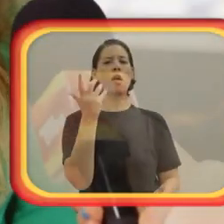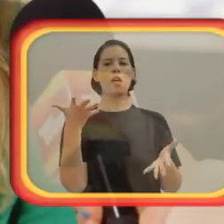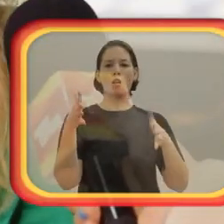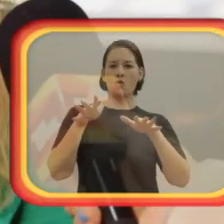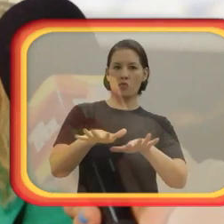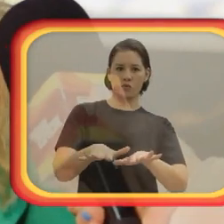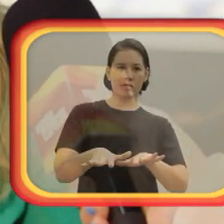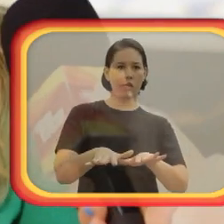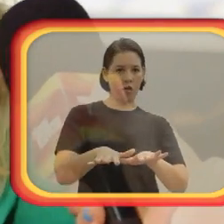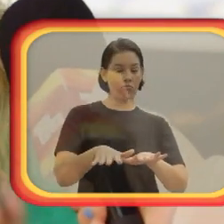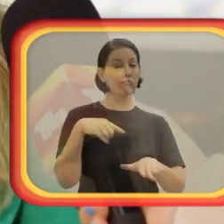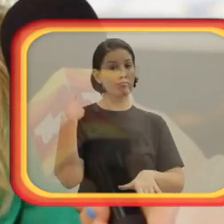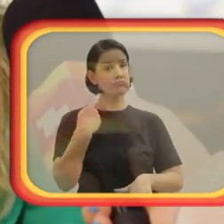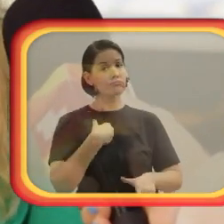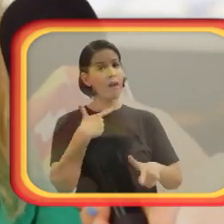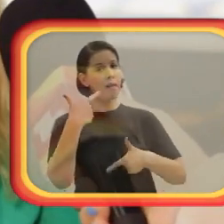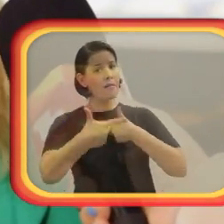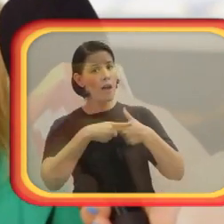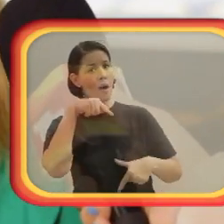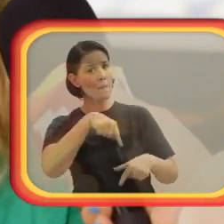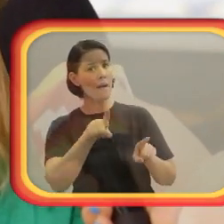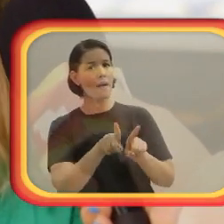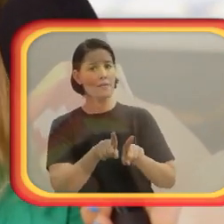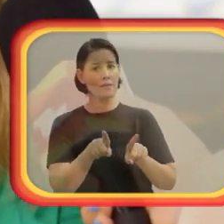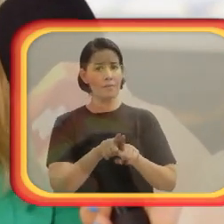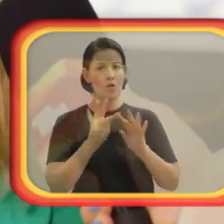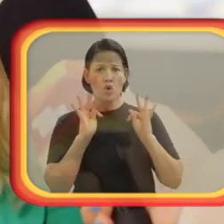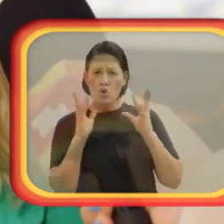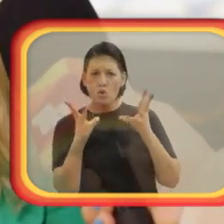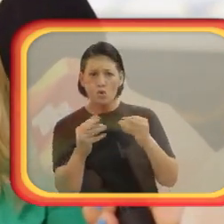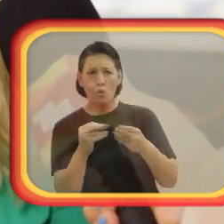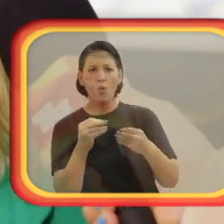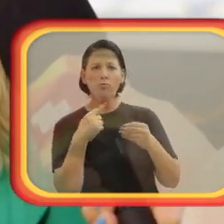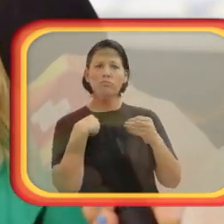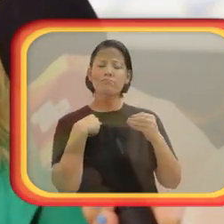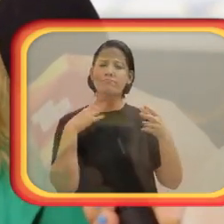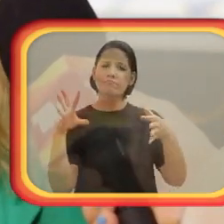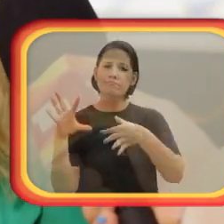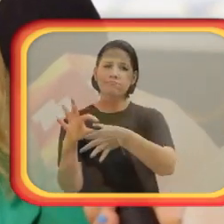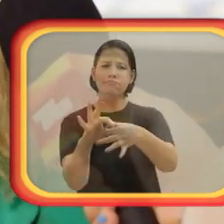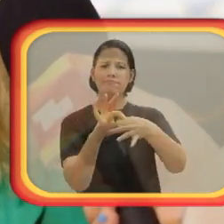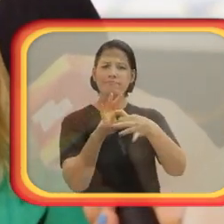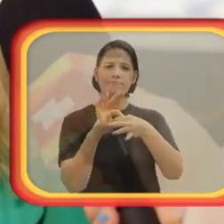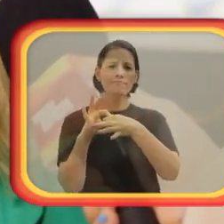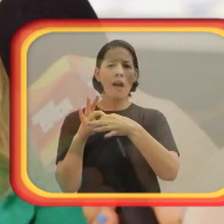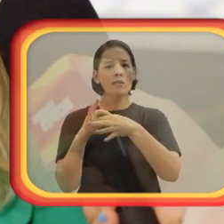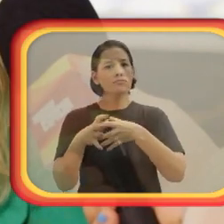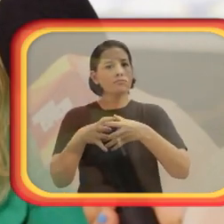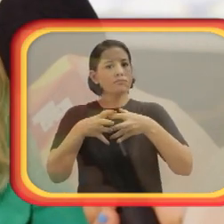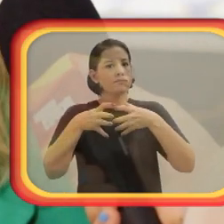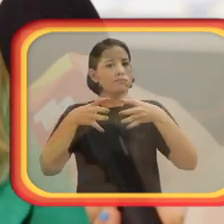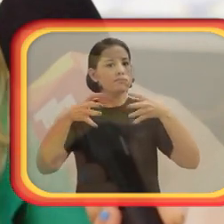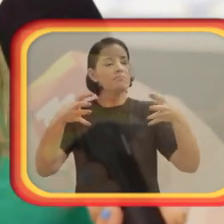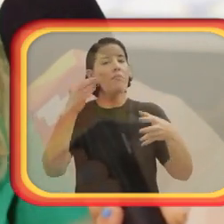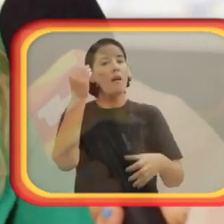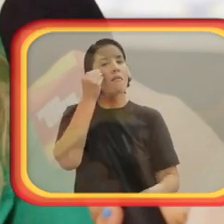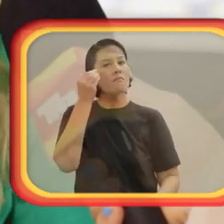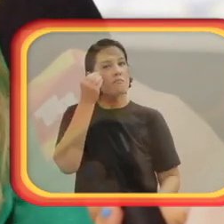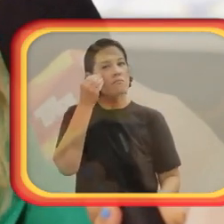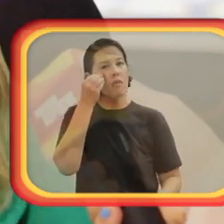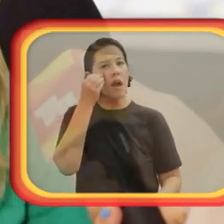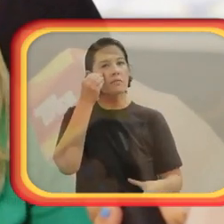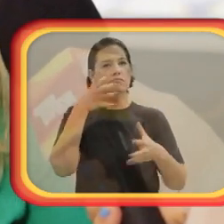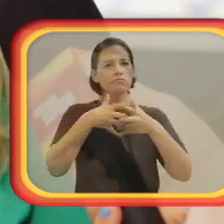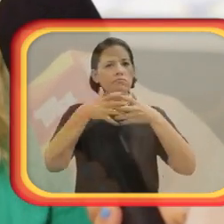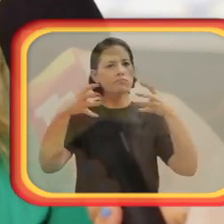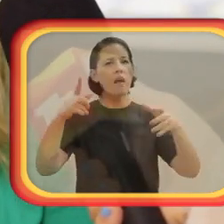Isso, exatamente, né? E aí o que você faz de mostrar para as pessoas o quanto é importante essa inclusão, o que a gente